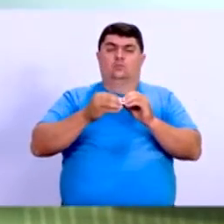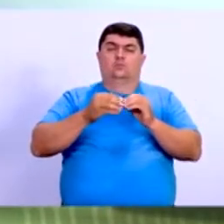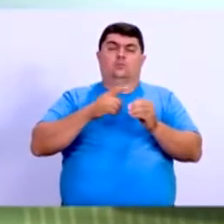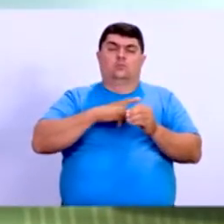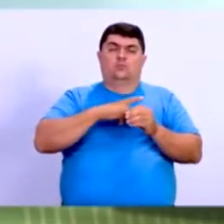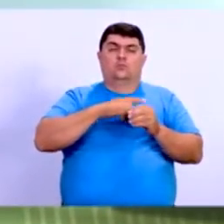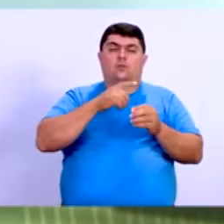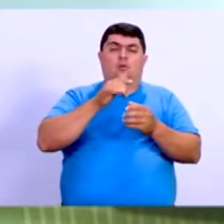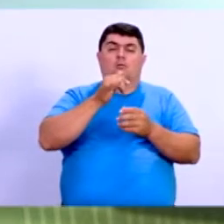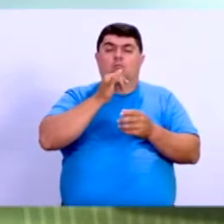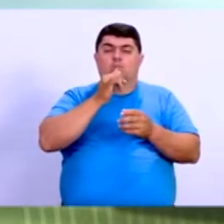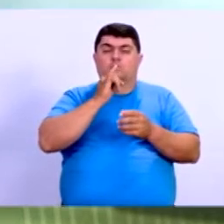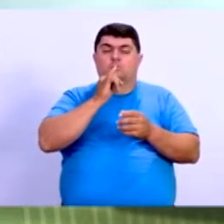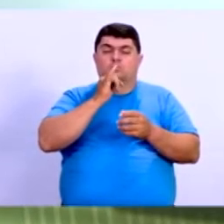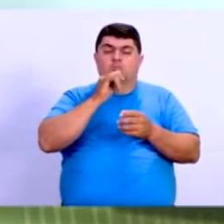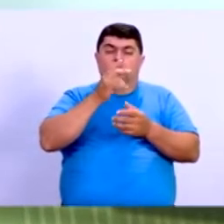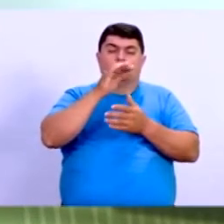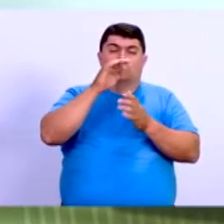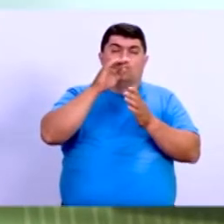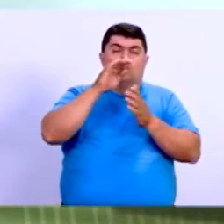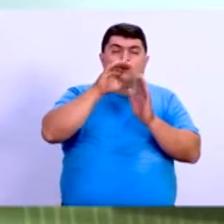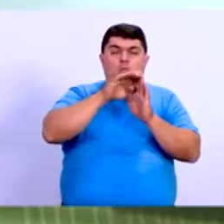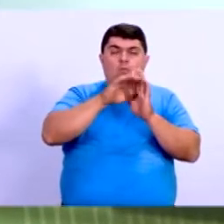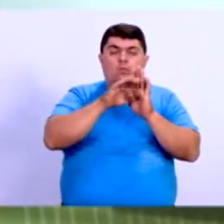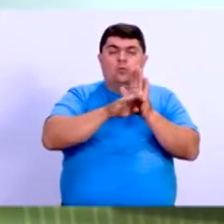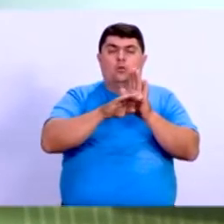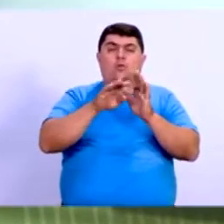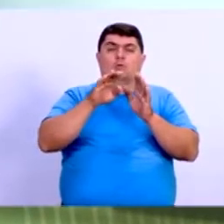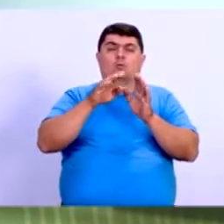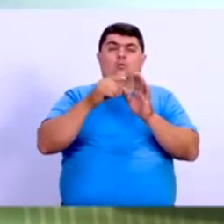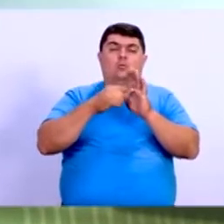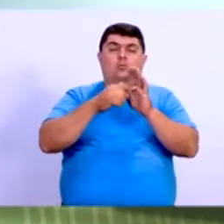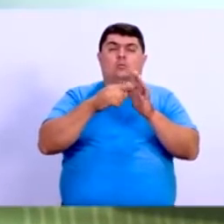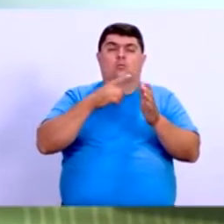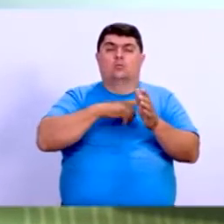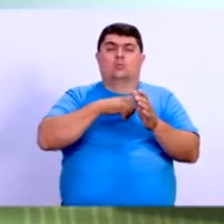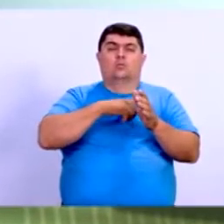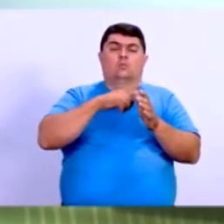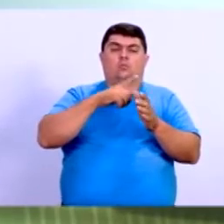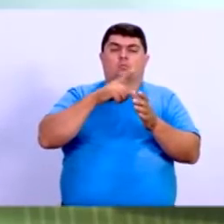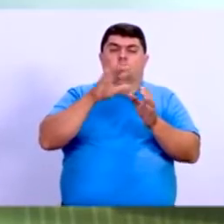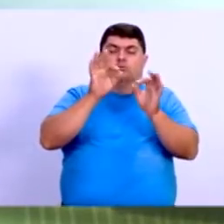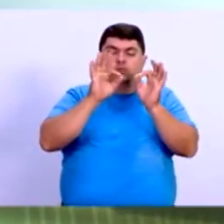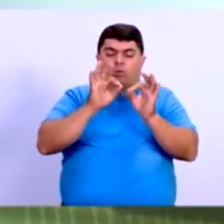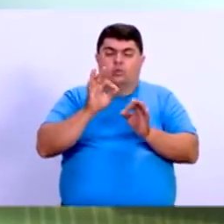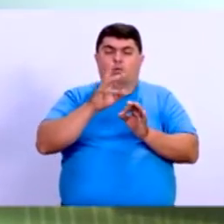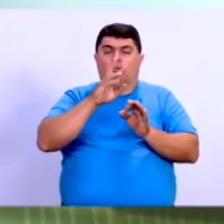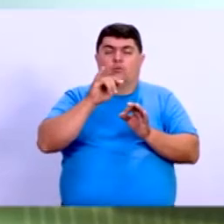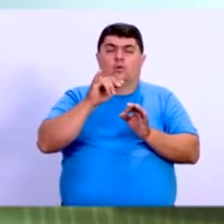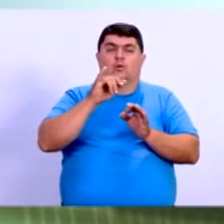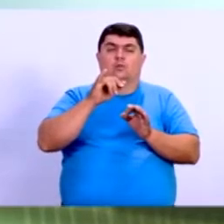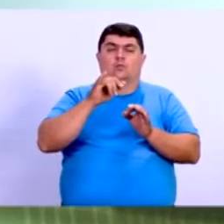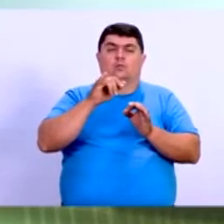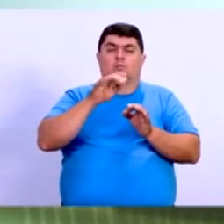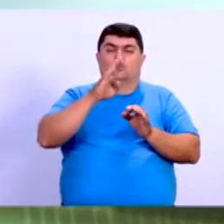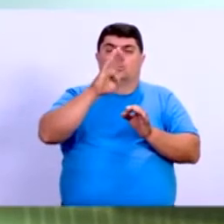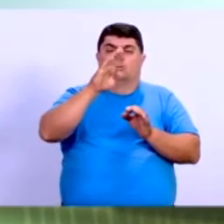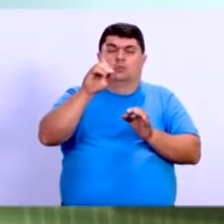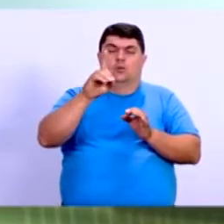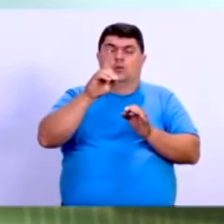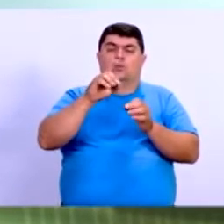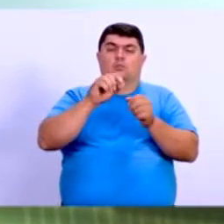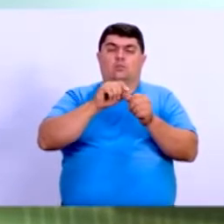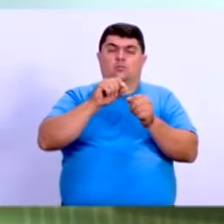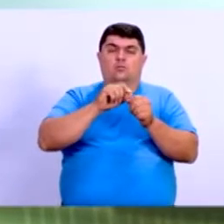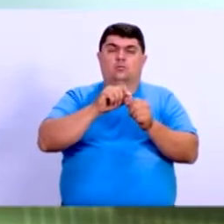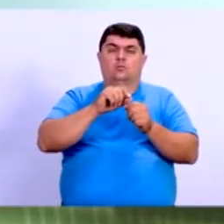existem programas que depois que você tem o seu diagrama pronto, você clica lá no botãozinho e ele já gera o banco de dados para você. Se